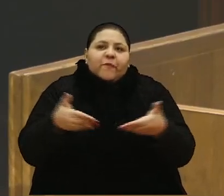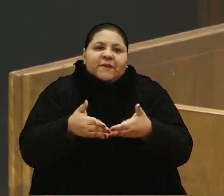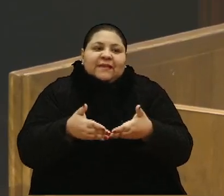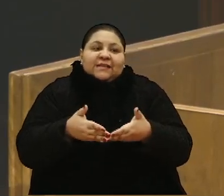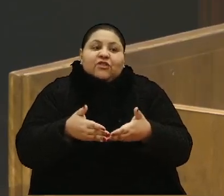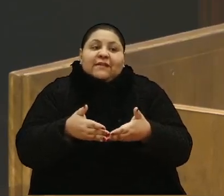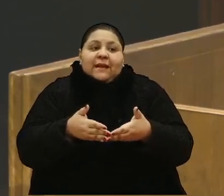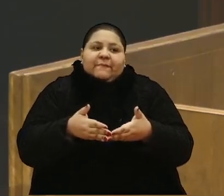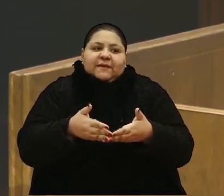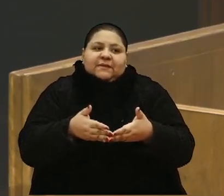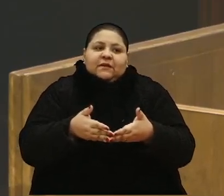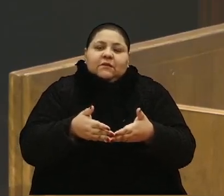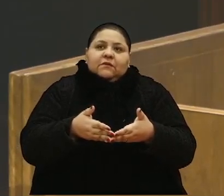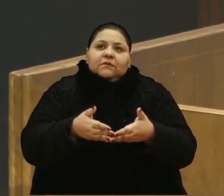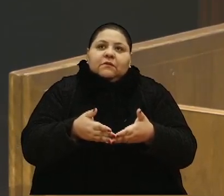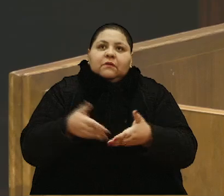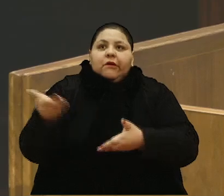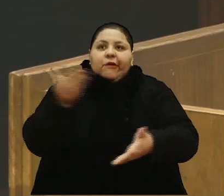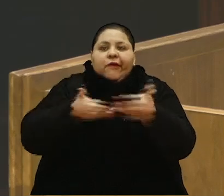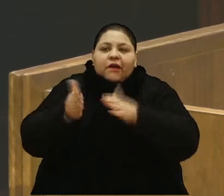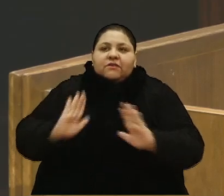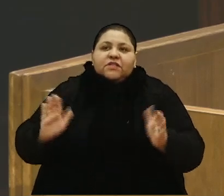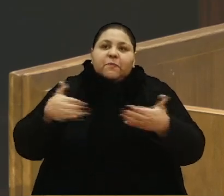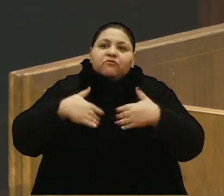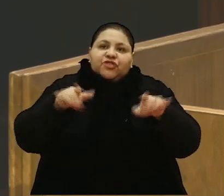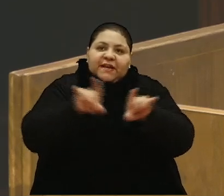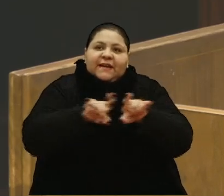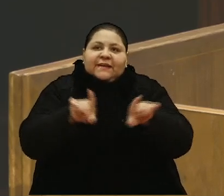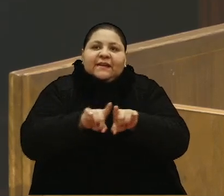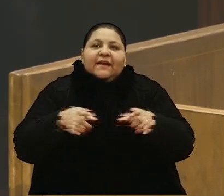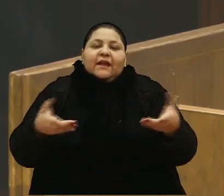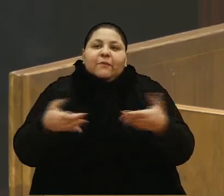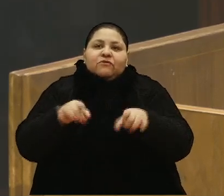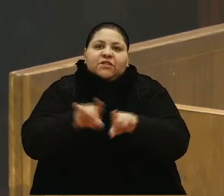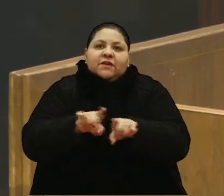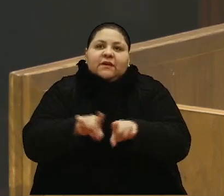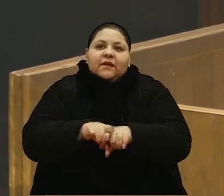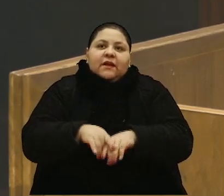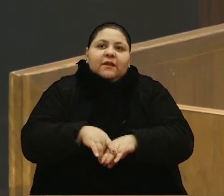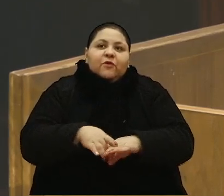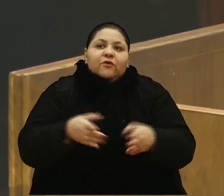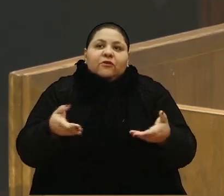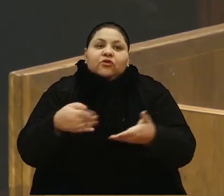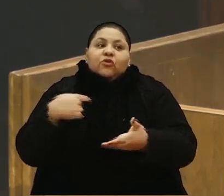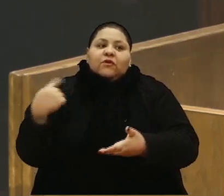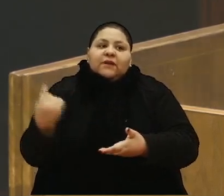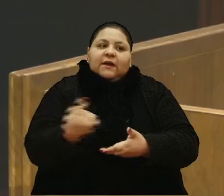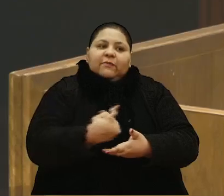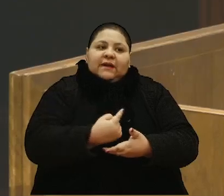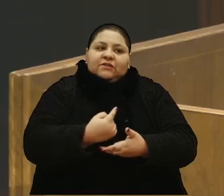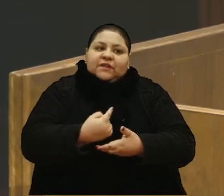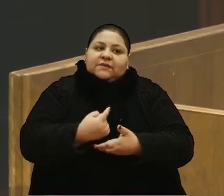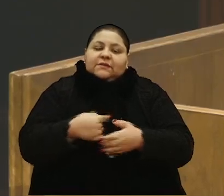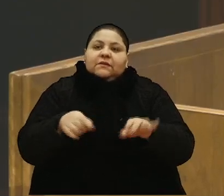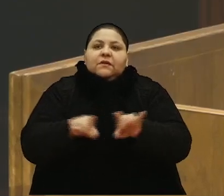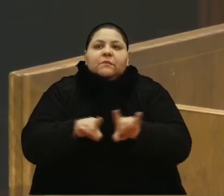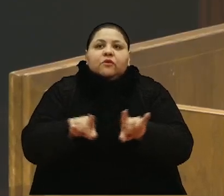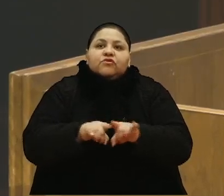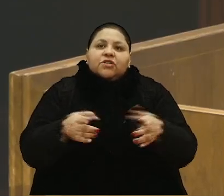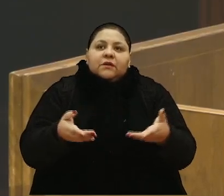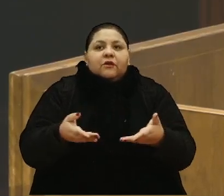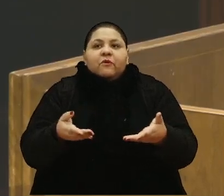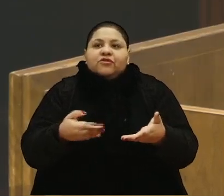estrangeiros não estão lá e se não tem atendimento ao autismo. A sua fala está aqui. Então, busca lá, faz o registro. Eu lhe acompanho, inclusive, se a senhora